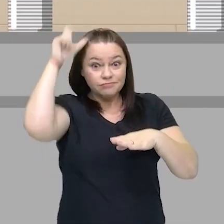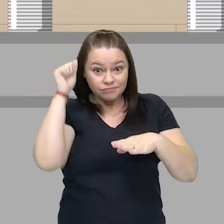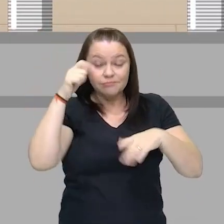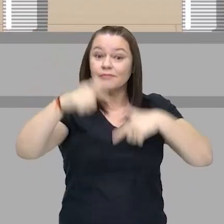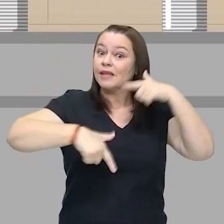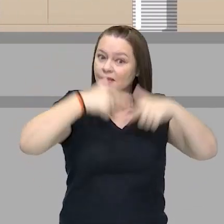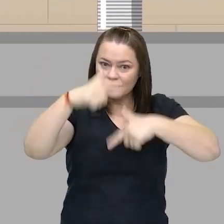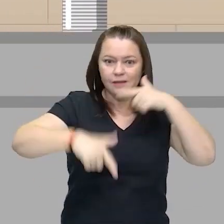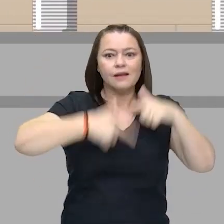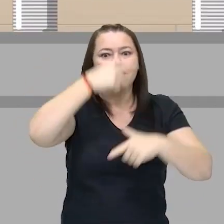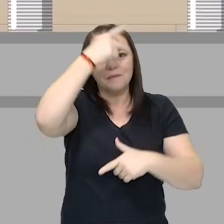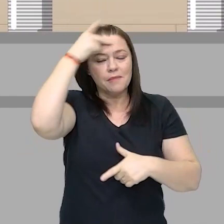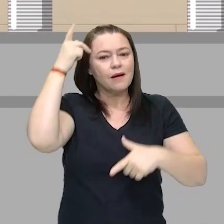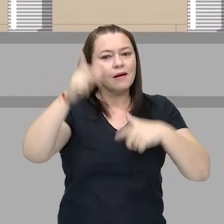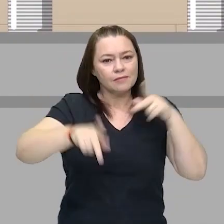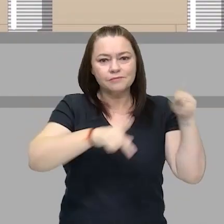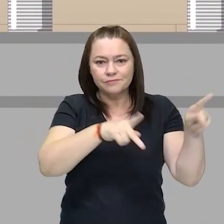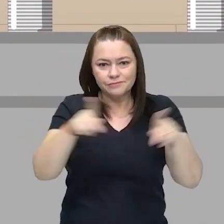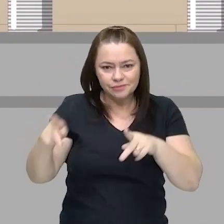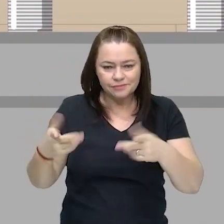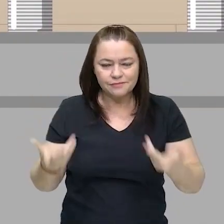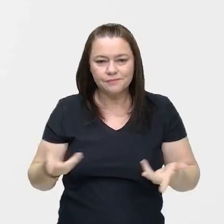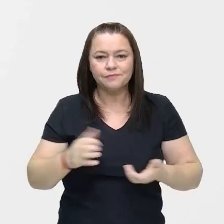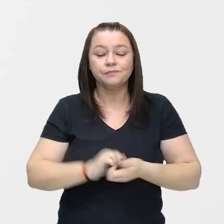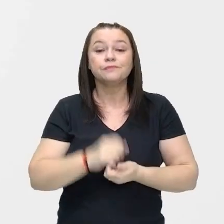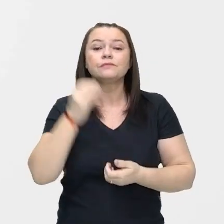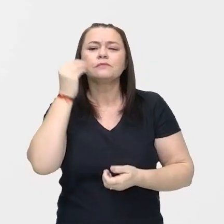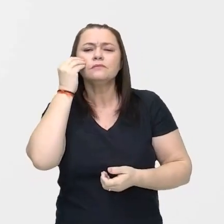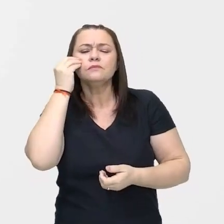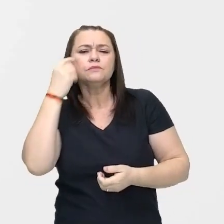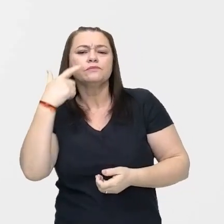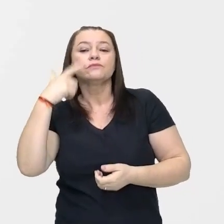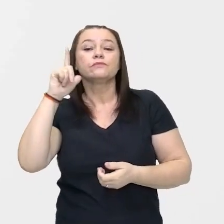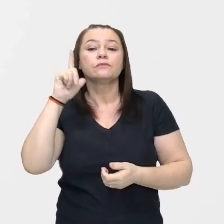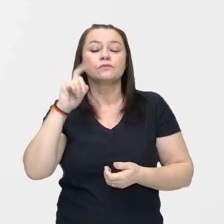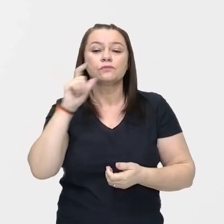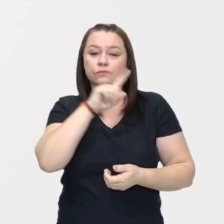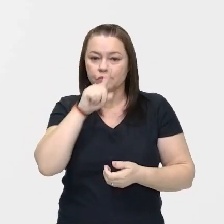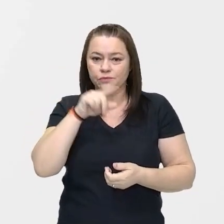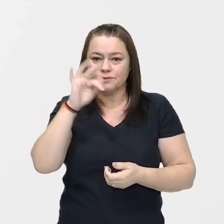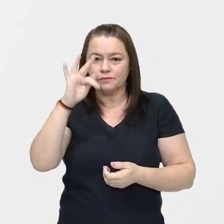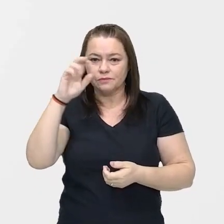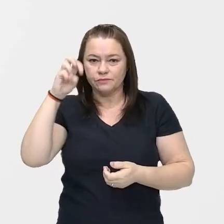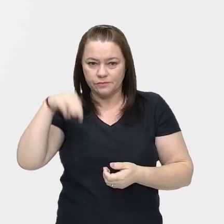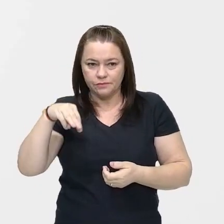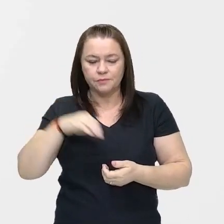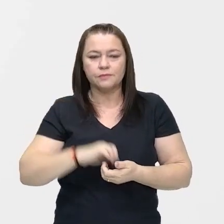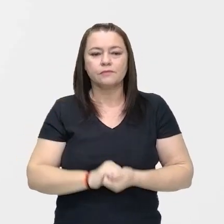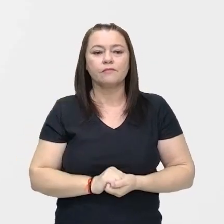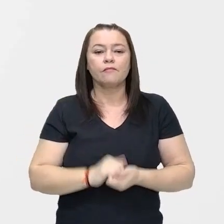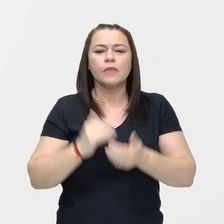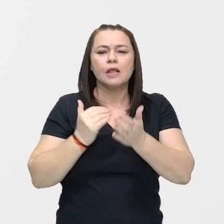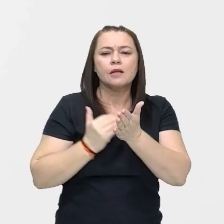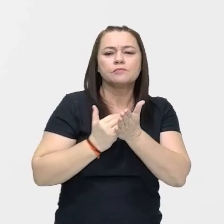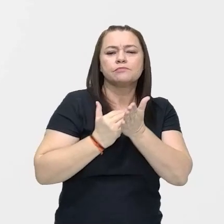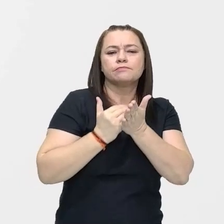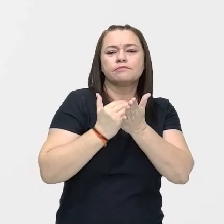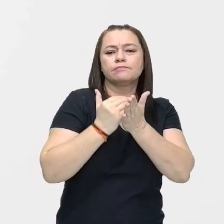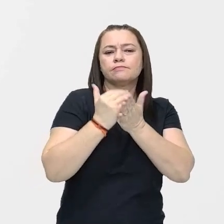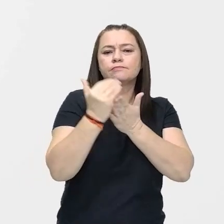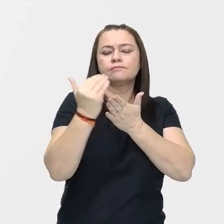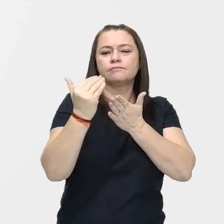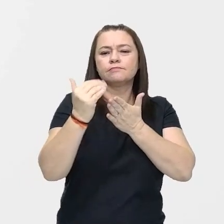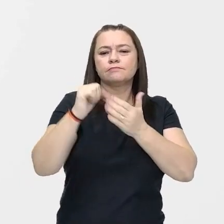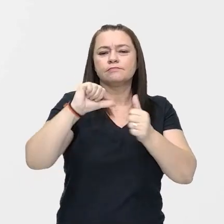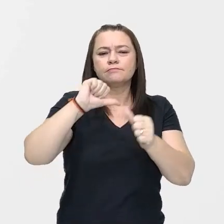para a população. Agora vamos ver o próximo texto sobre a Zona Franca de Manaus. Com a abertura comercial,